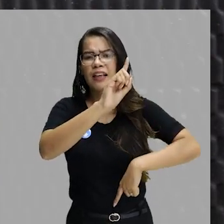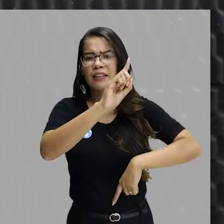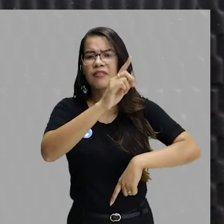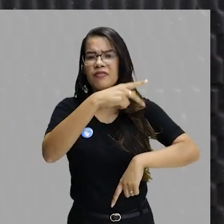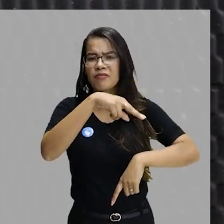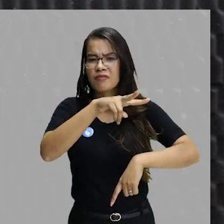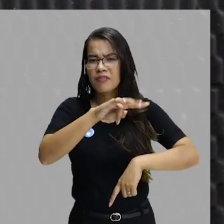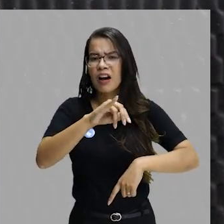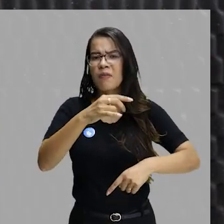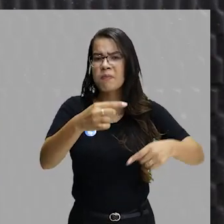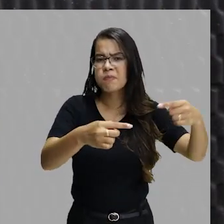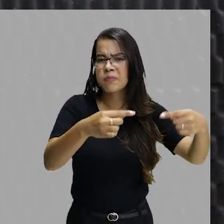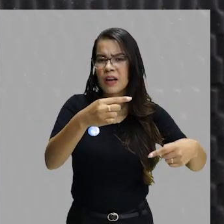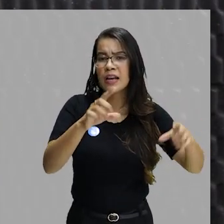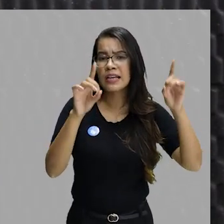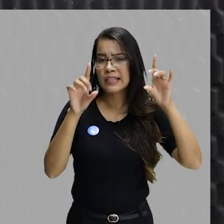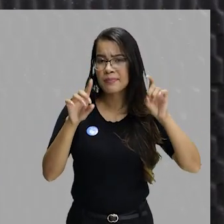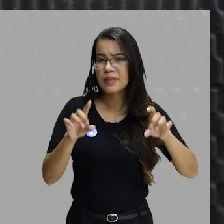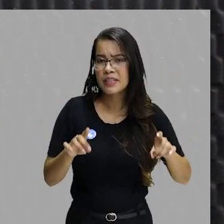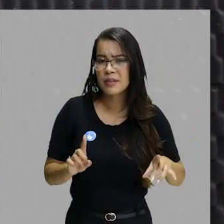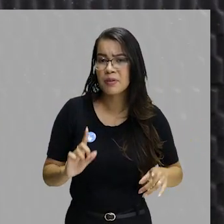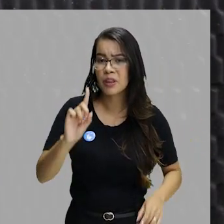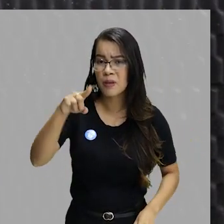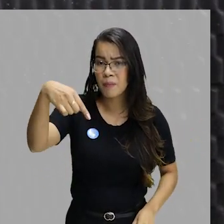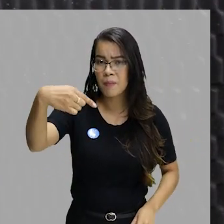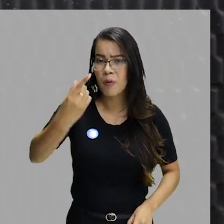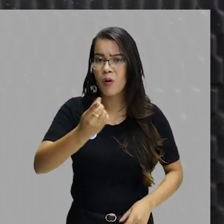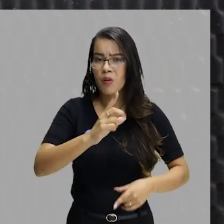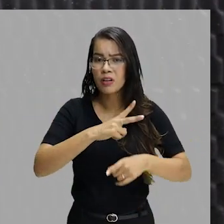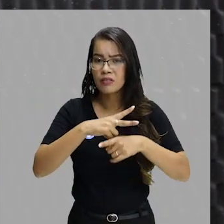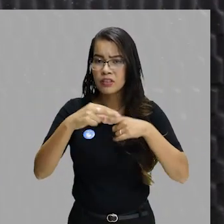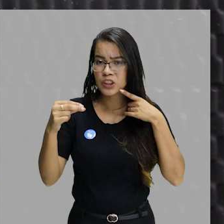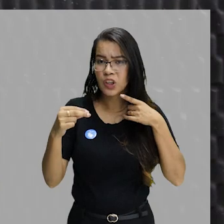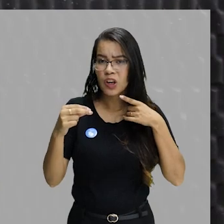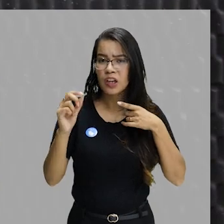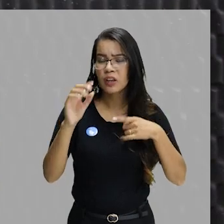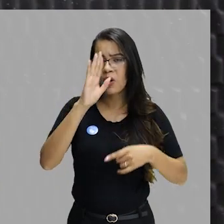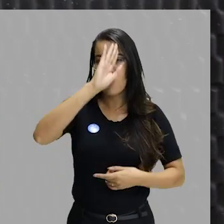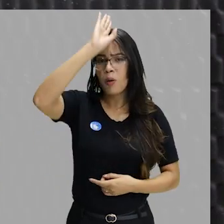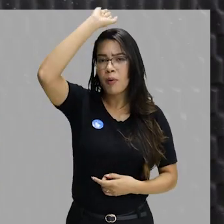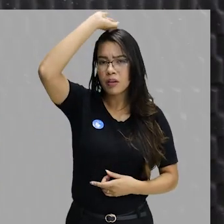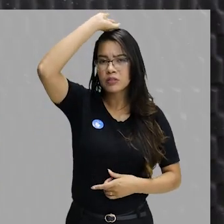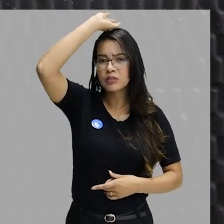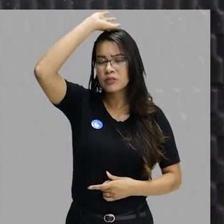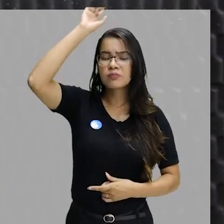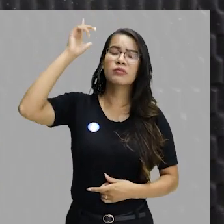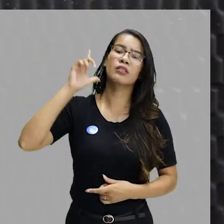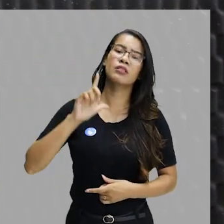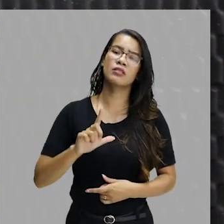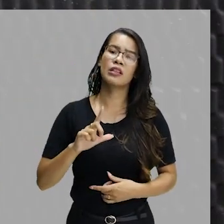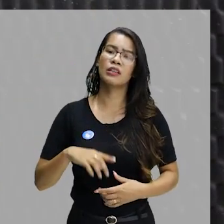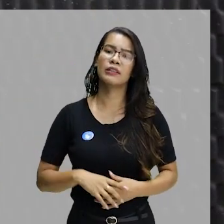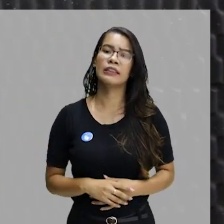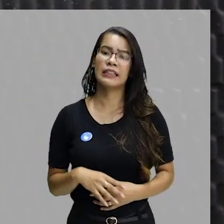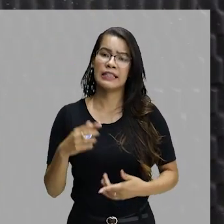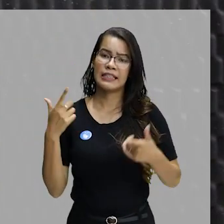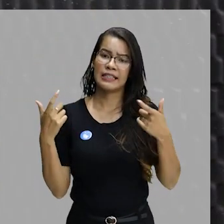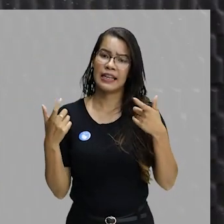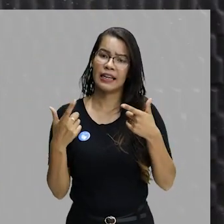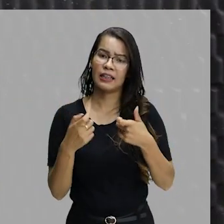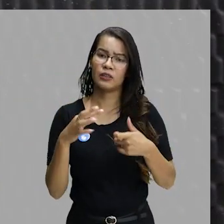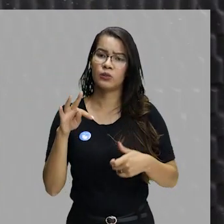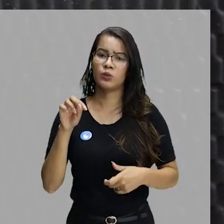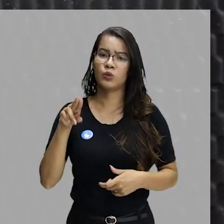principalmente após a vitória que os romanos tiveram contra os cartagineses nas famosas Guerras